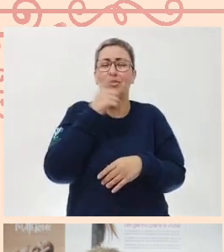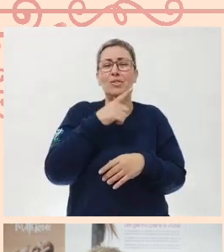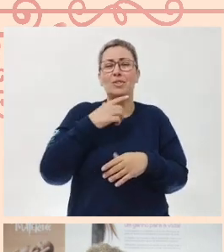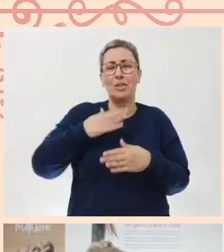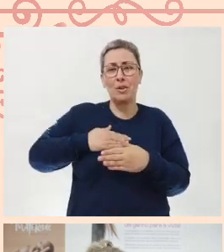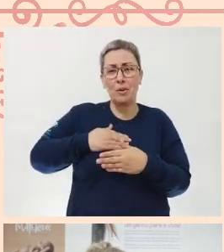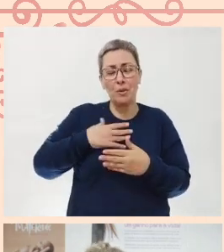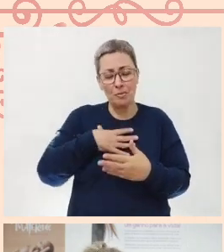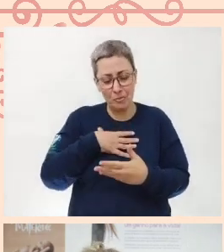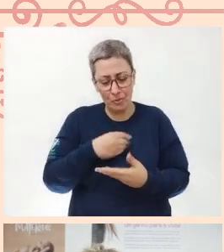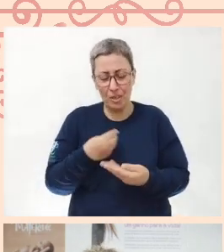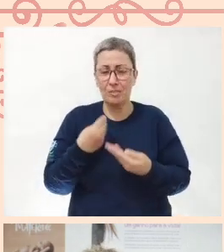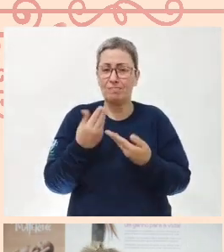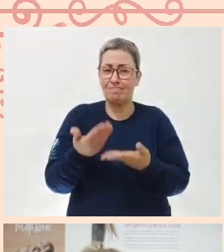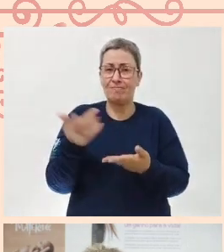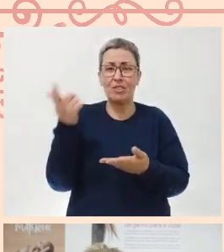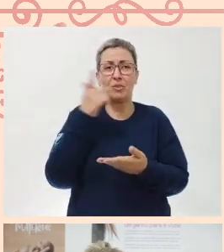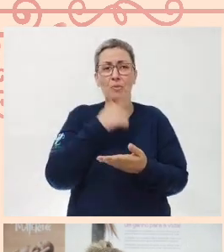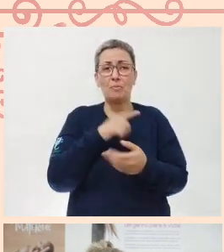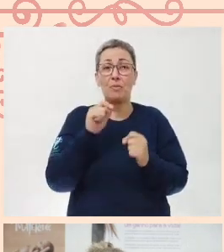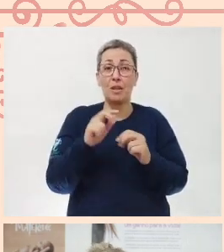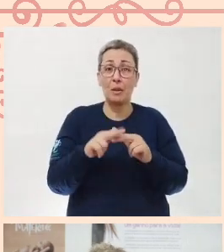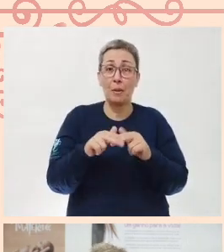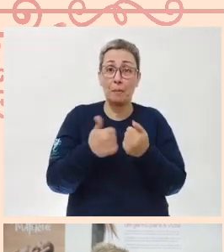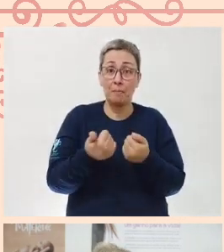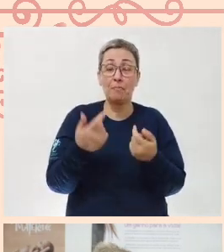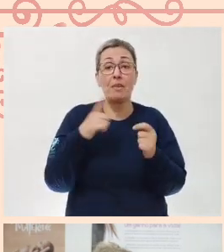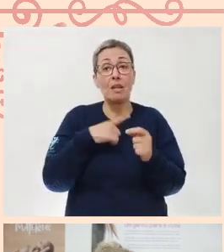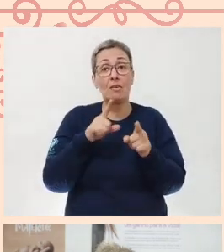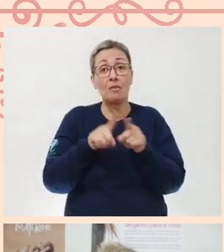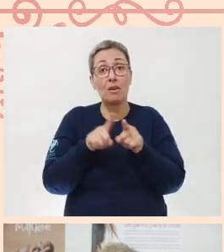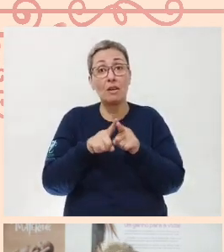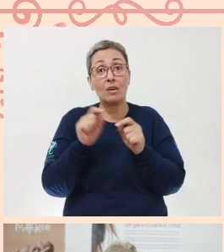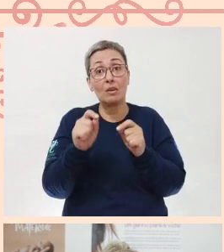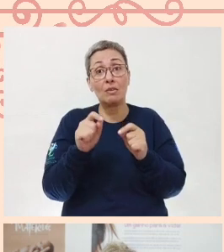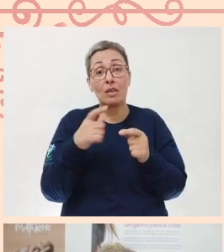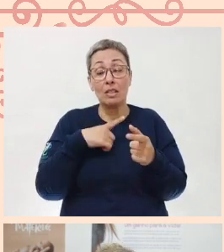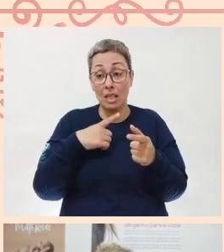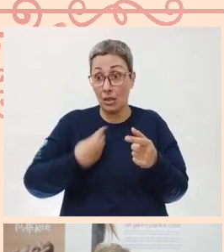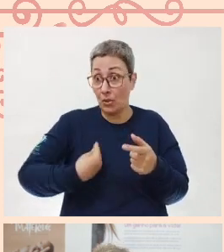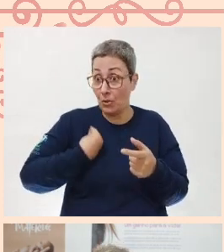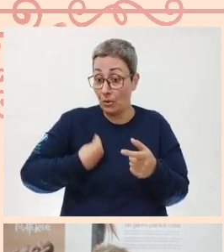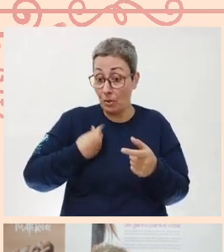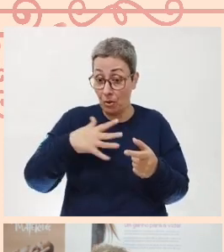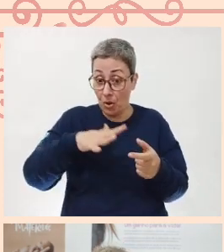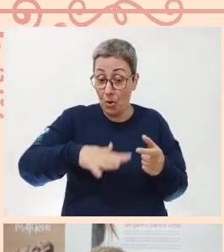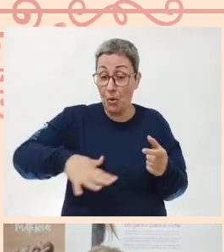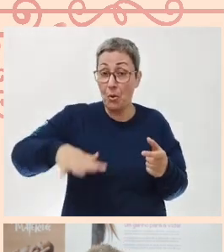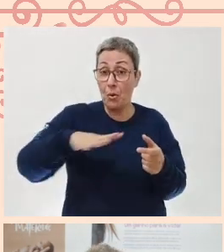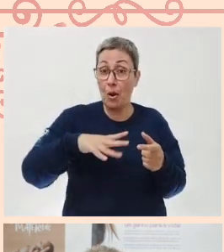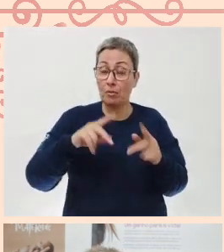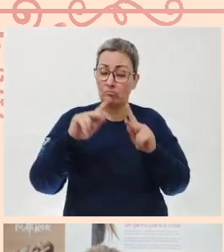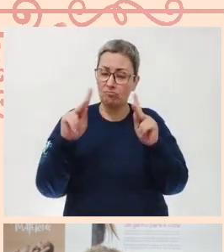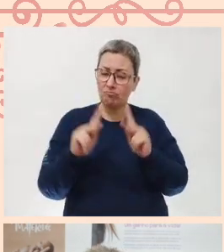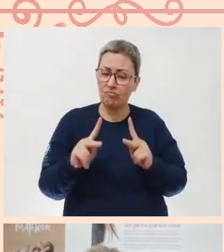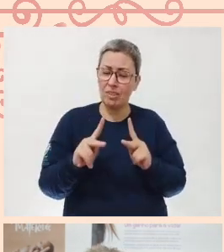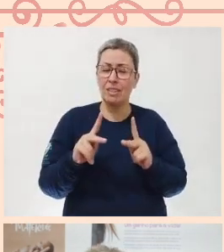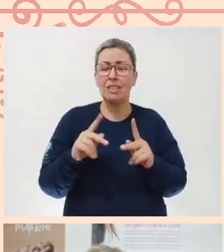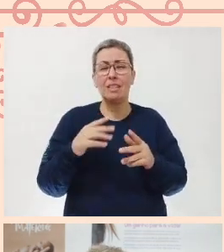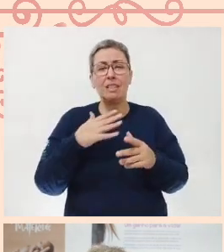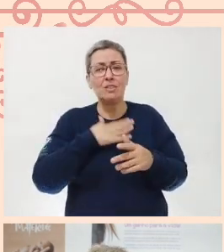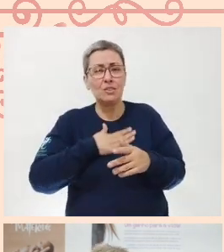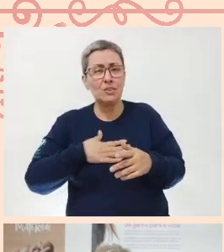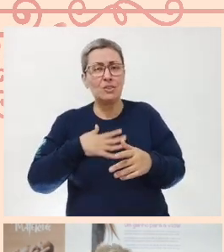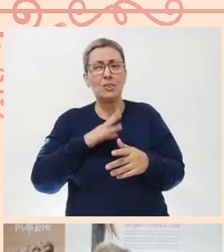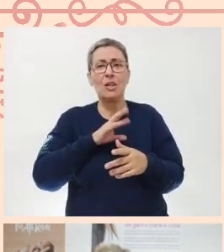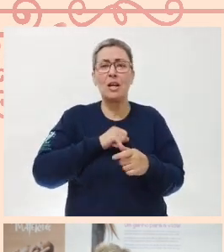consegue amamentar seu próprio filho. E com isso, ela acaba vivendo num ambiente de harmonia,